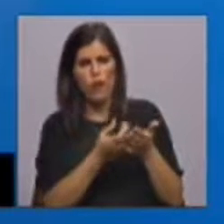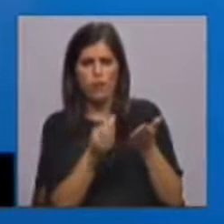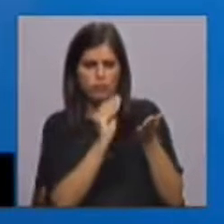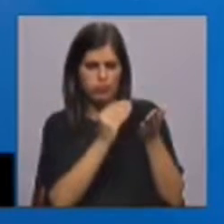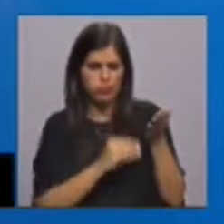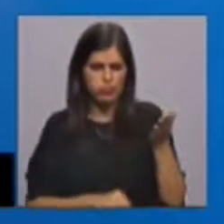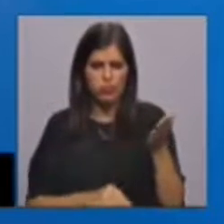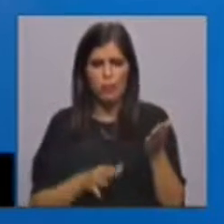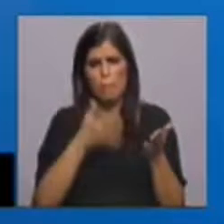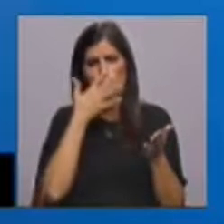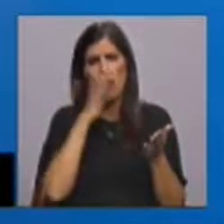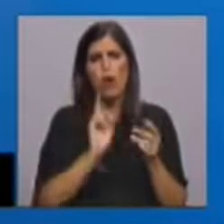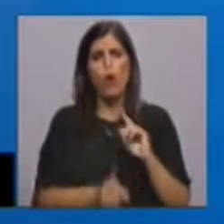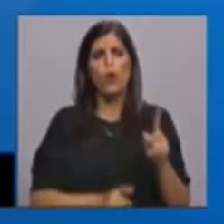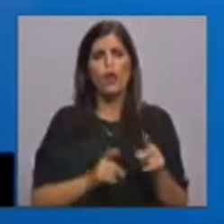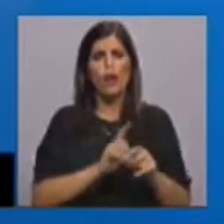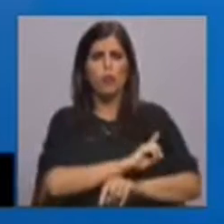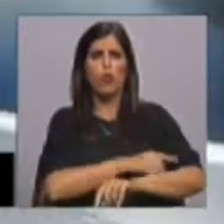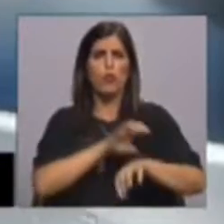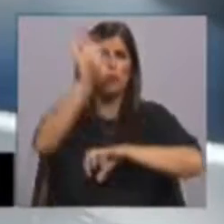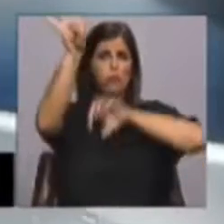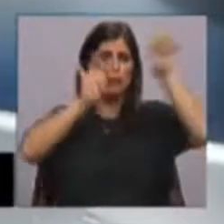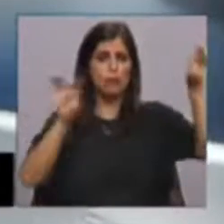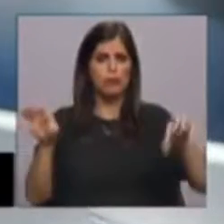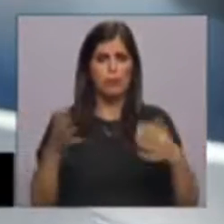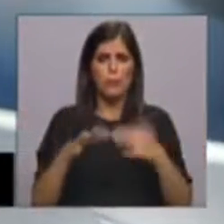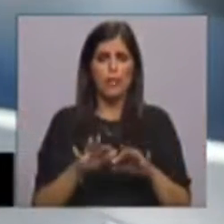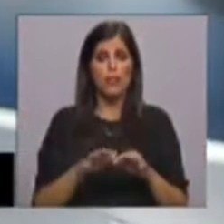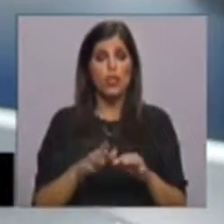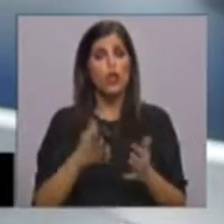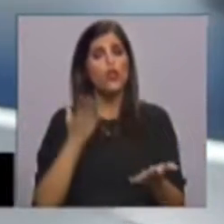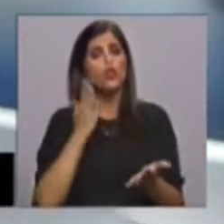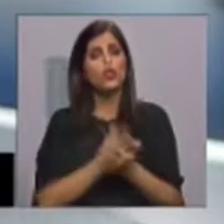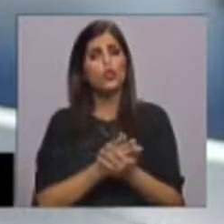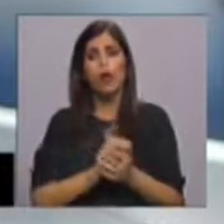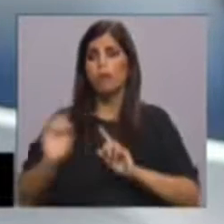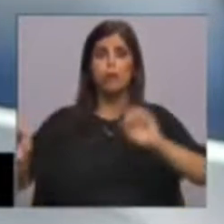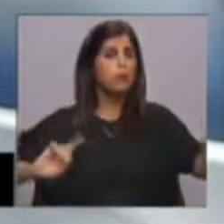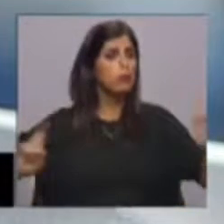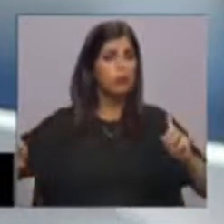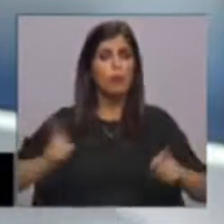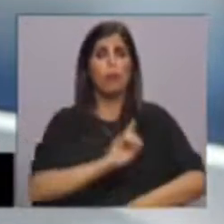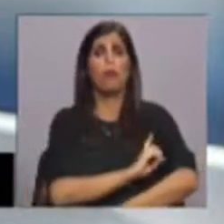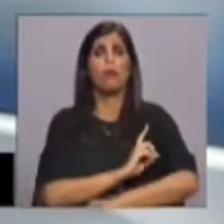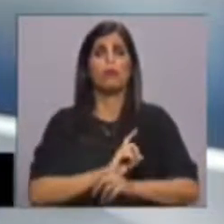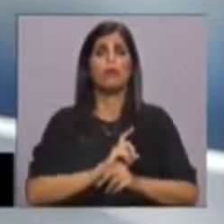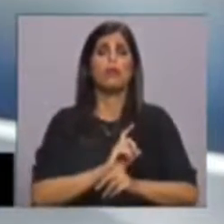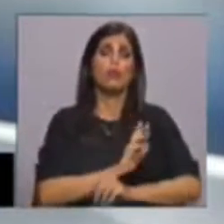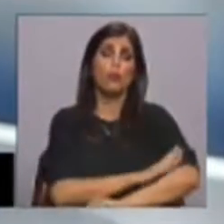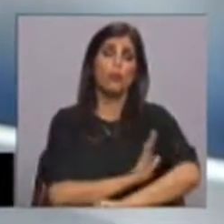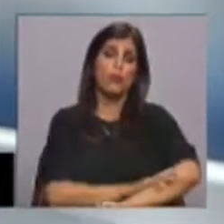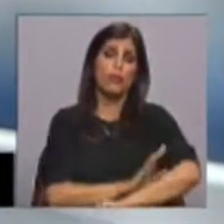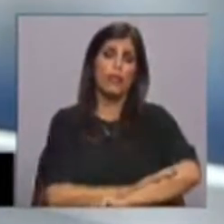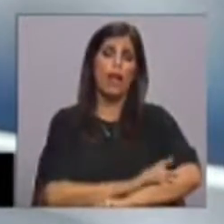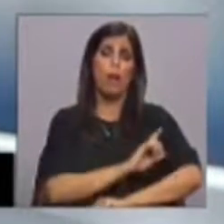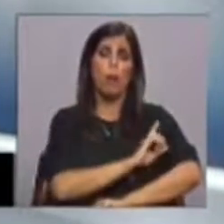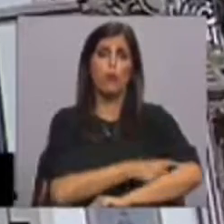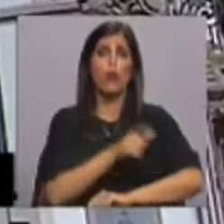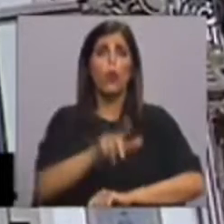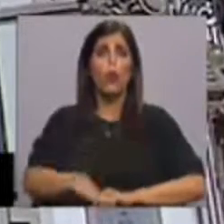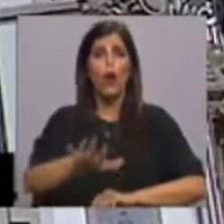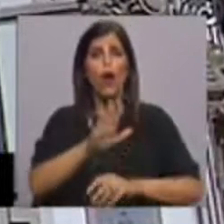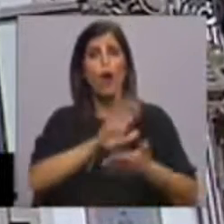ao que dizem ser uma descentralização e que não é mais do que a transmissão das trevas para o poder local representou mato onde nenhum dos lados